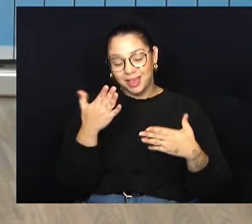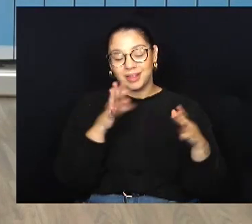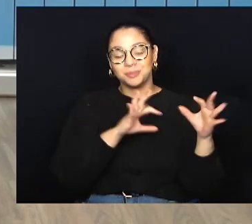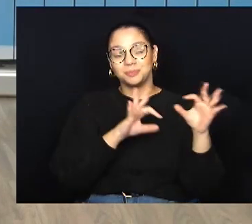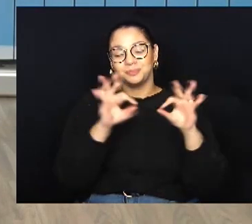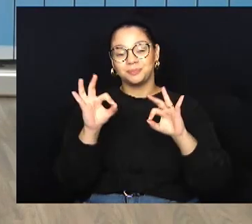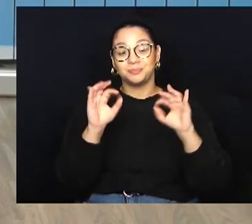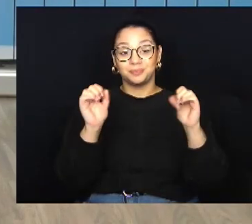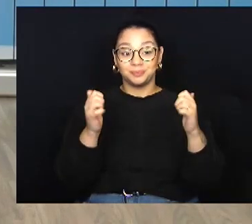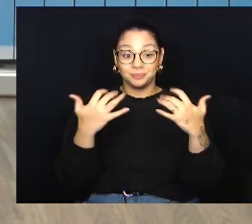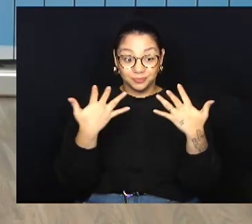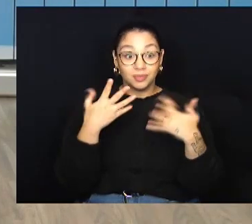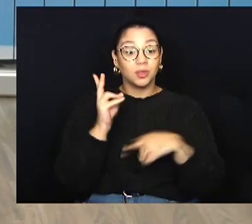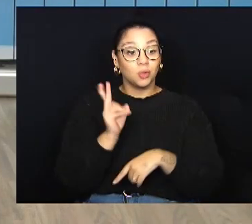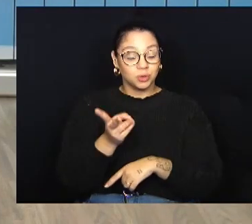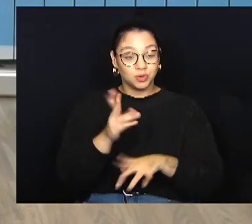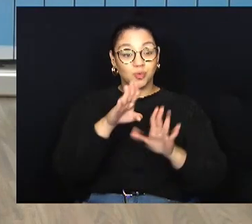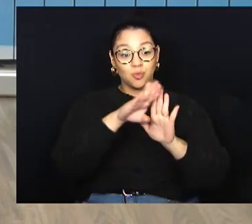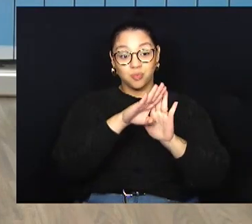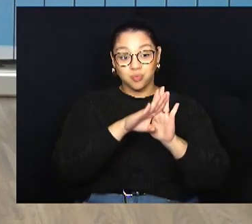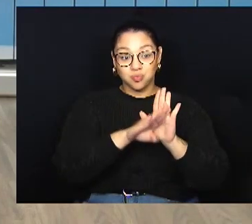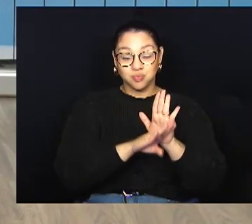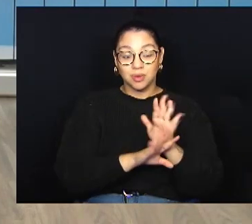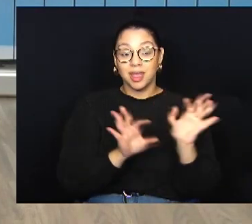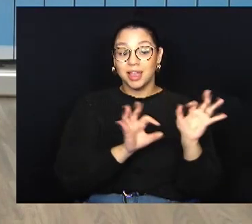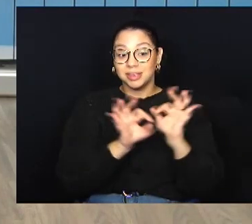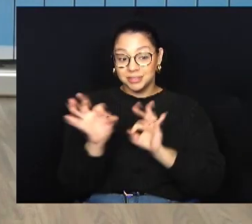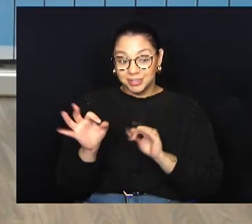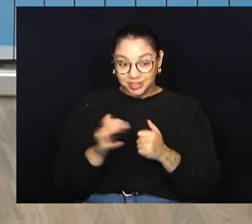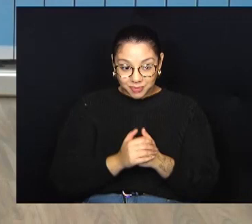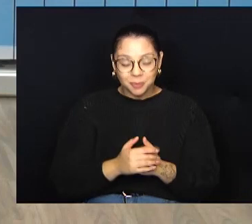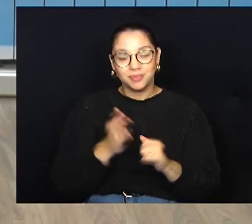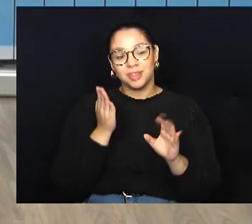audiência. Continue aqui na nossa programação e nos